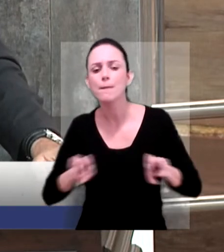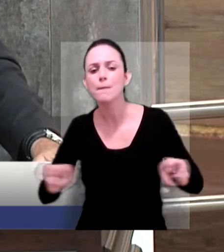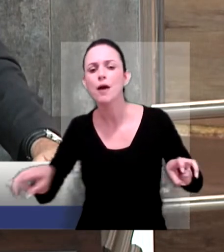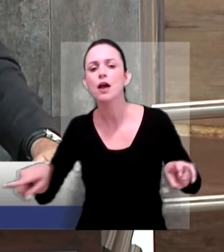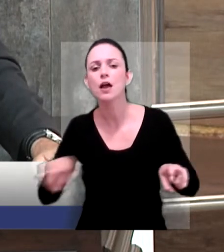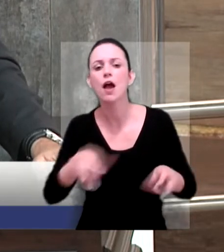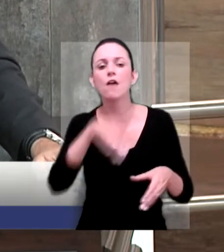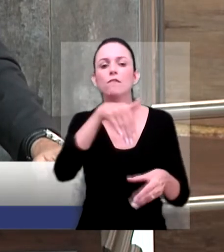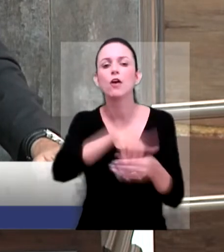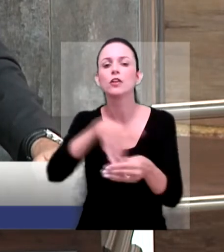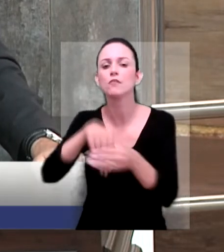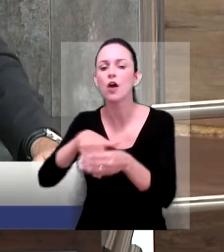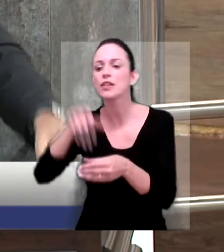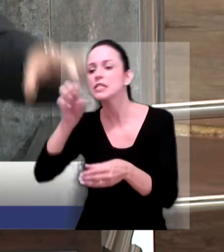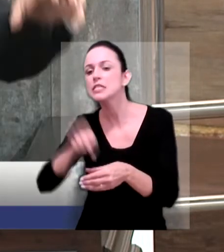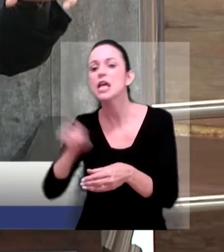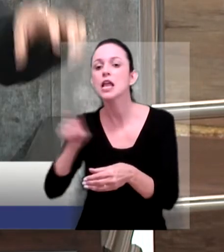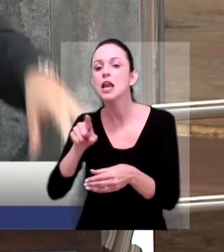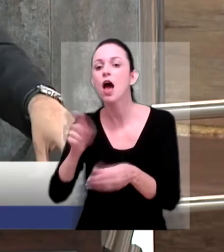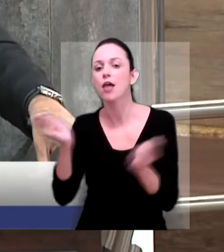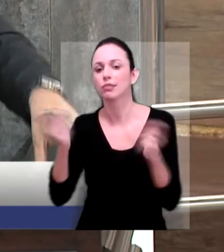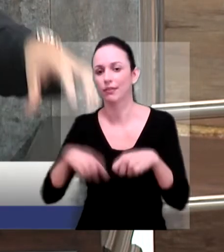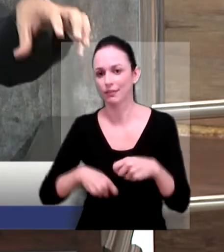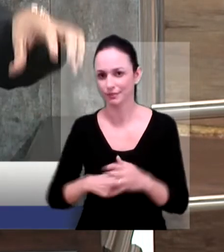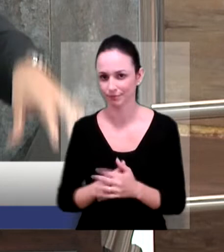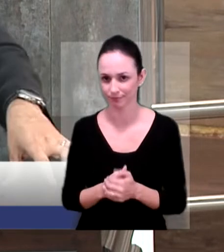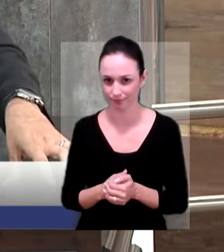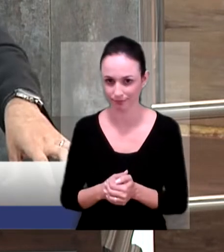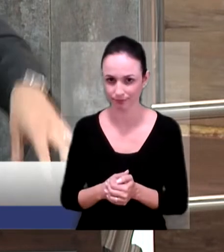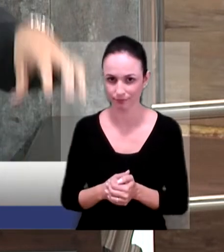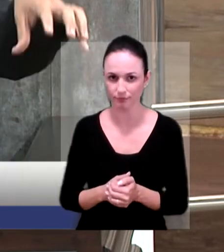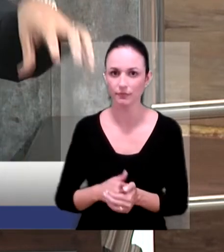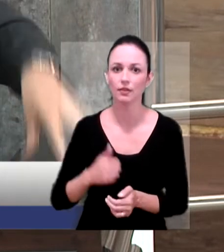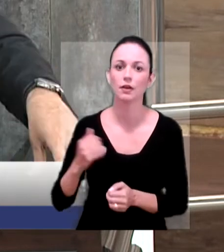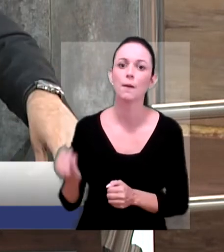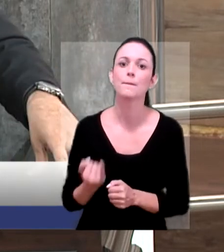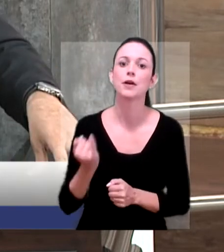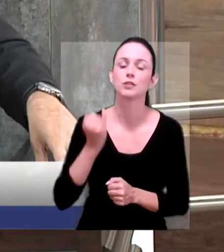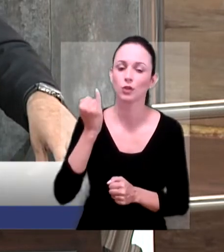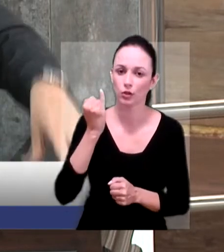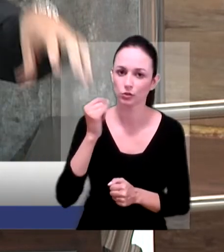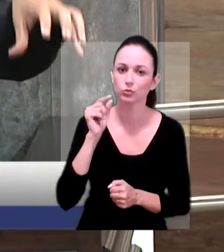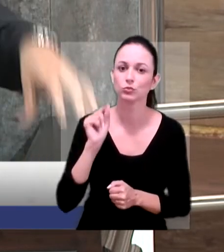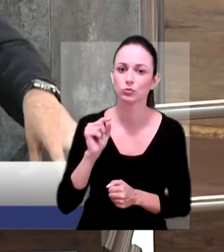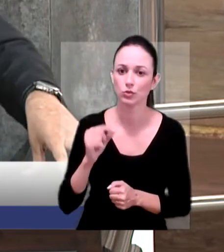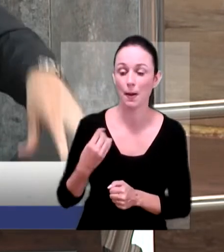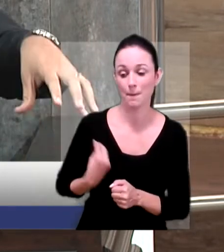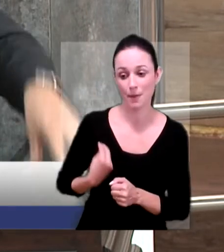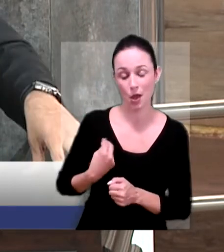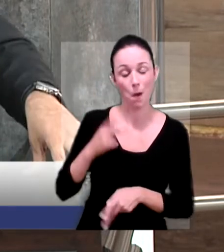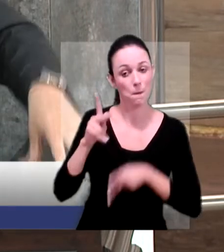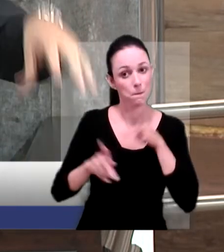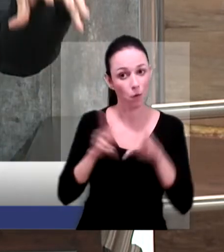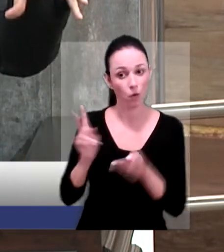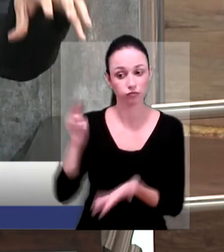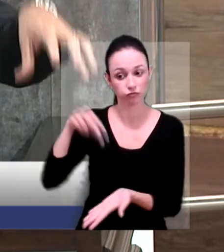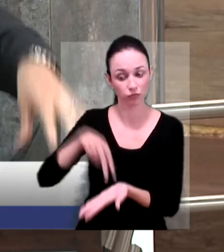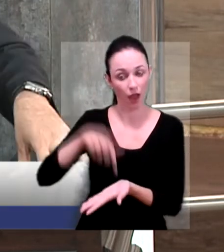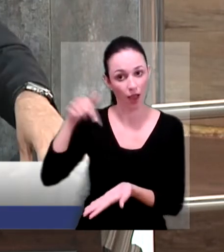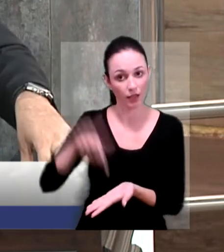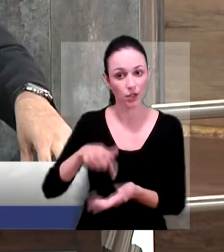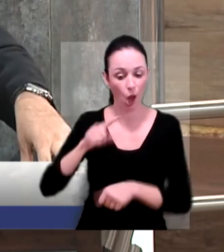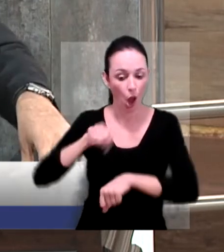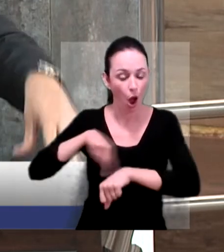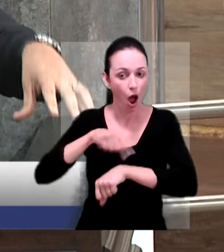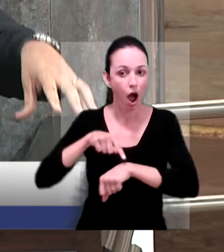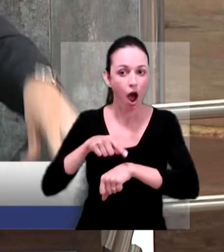não. É importante a presença da população num horário compatível com